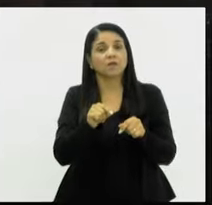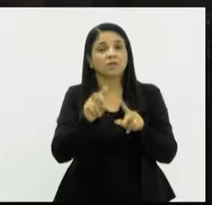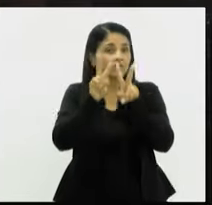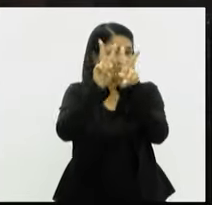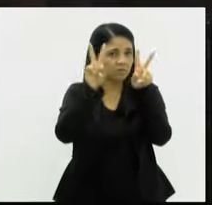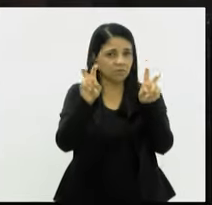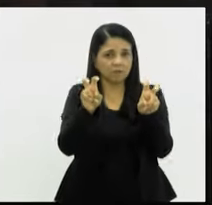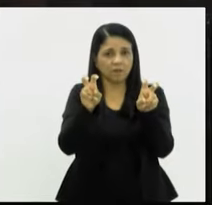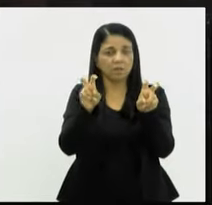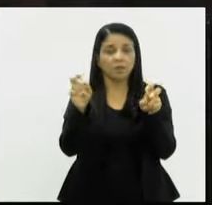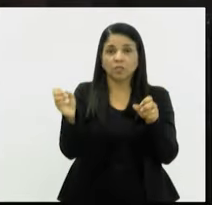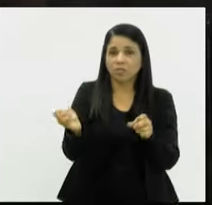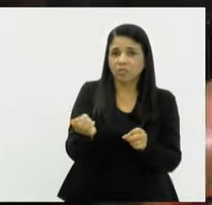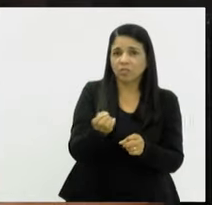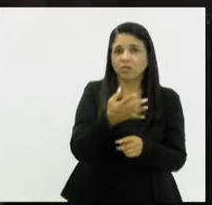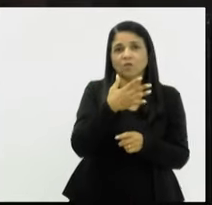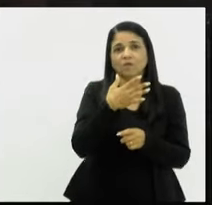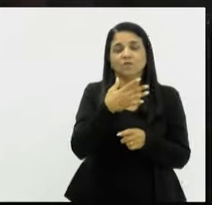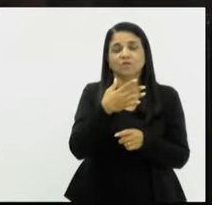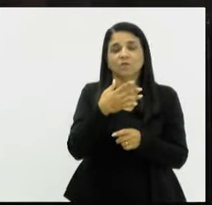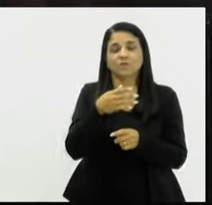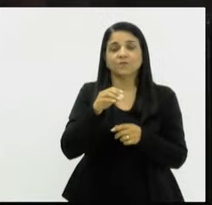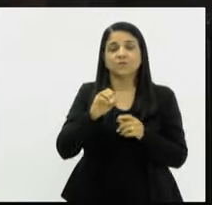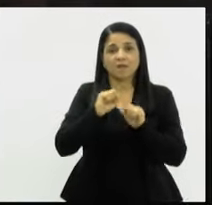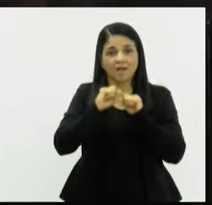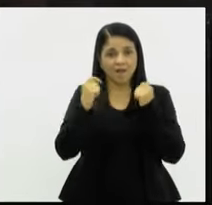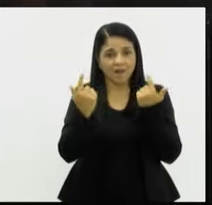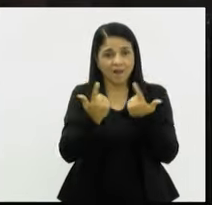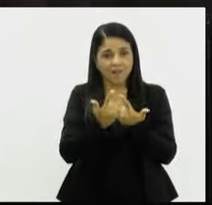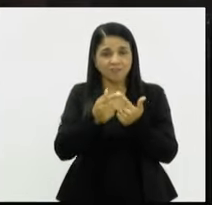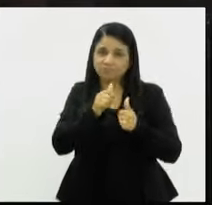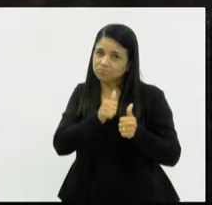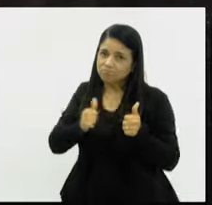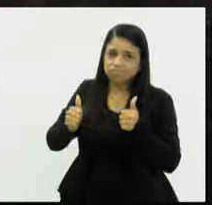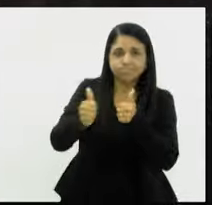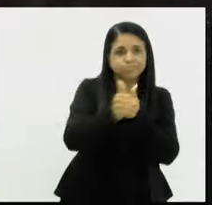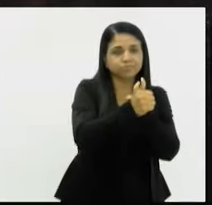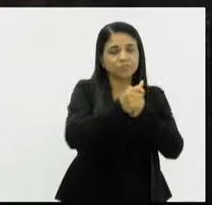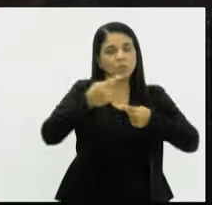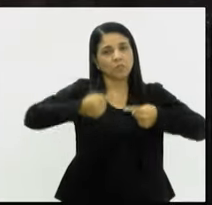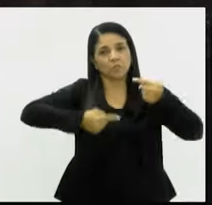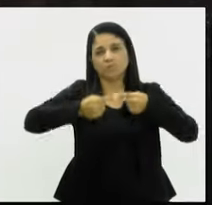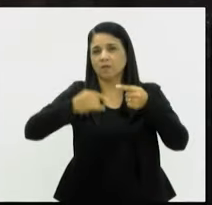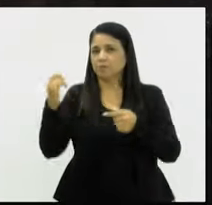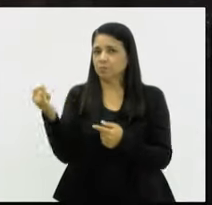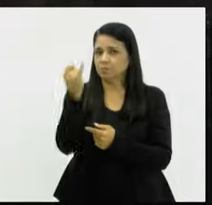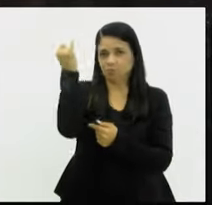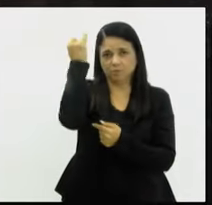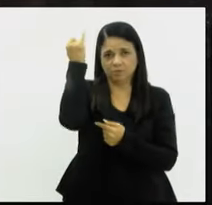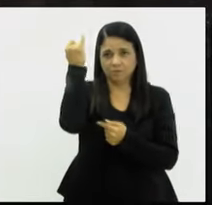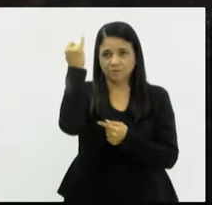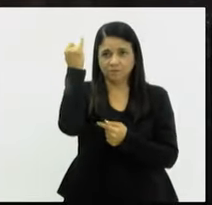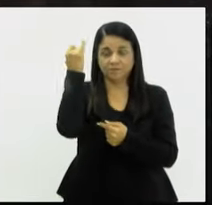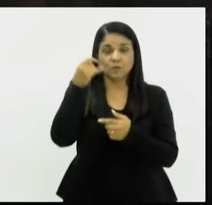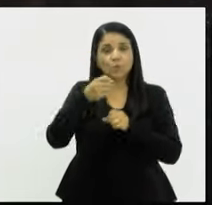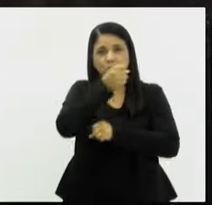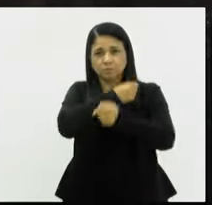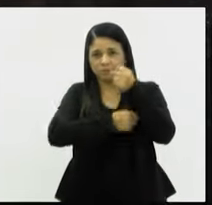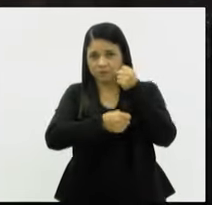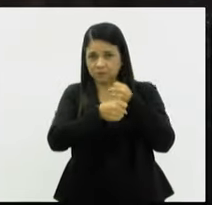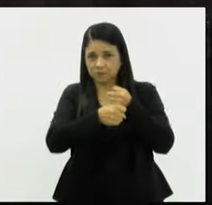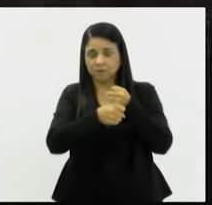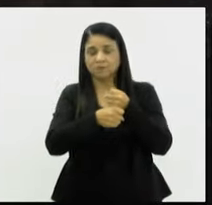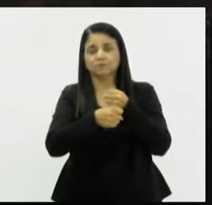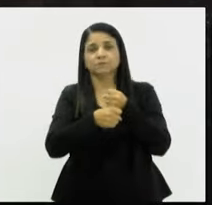tema novo, a Alerj sai na vanguarda de um debate tão fundamental e importante. No ano passado,